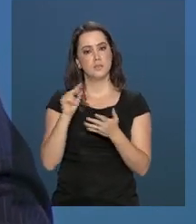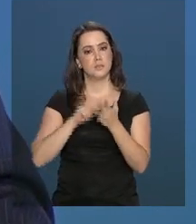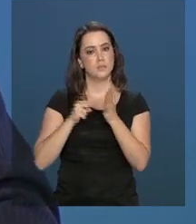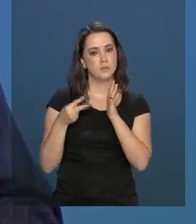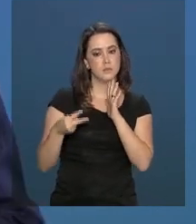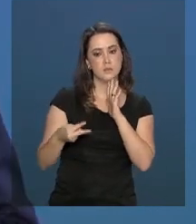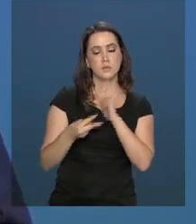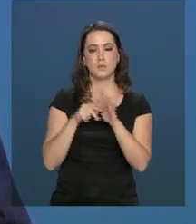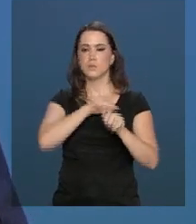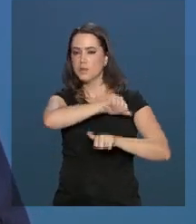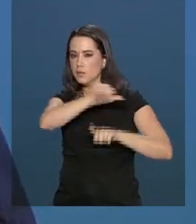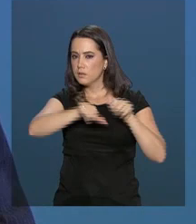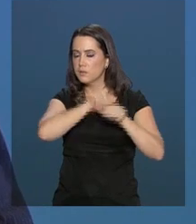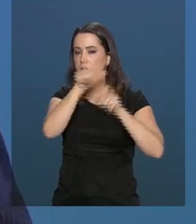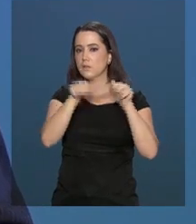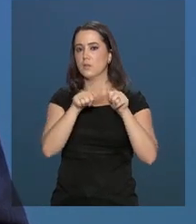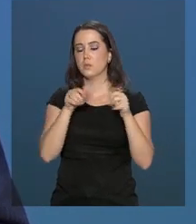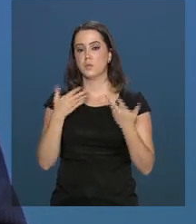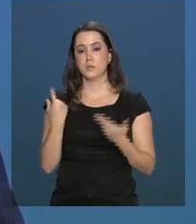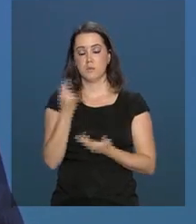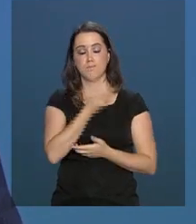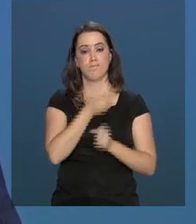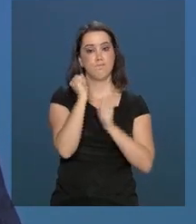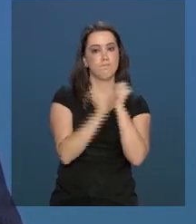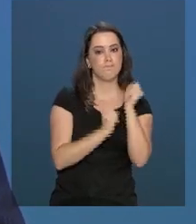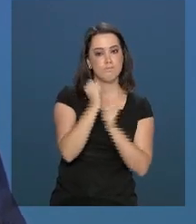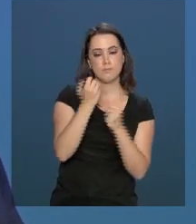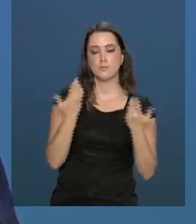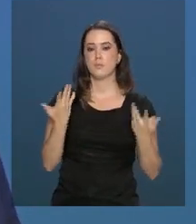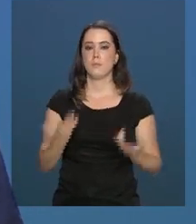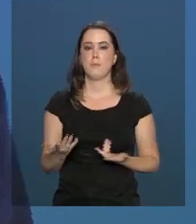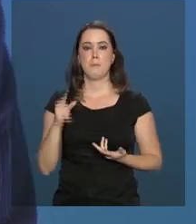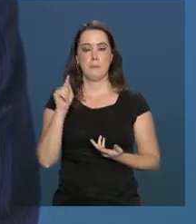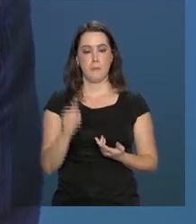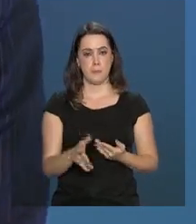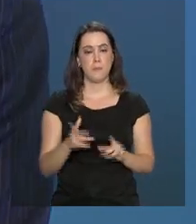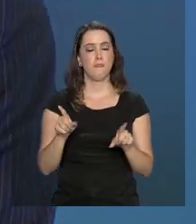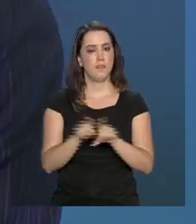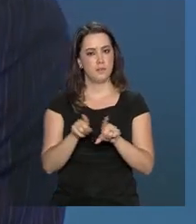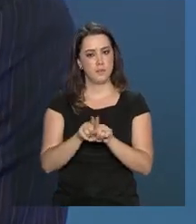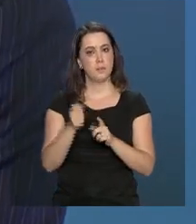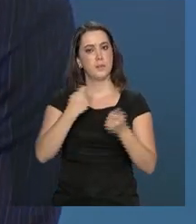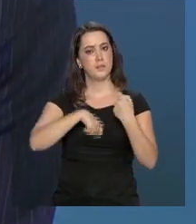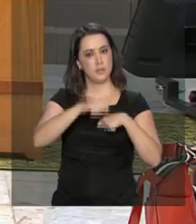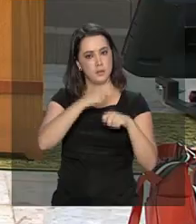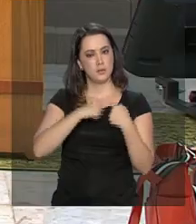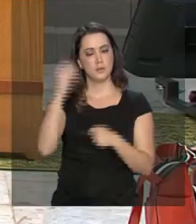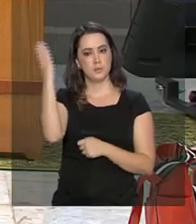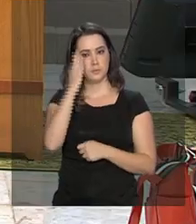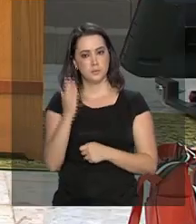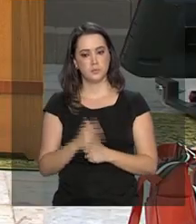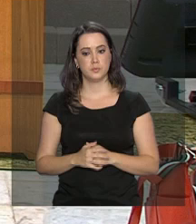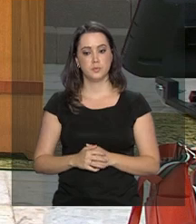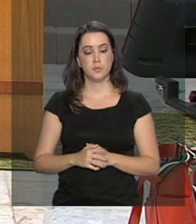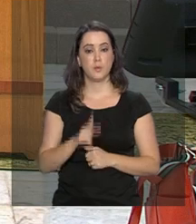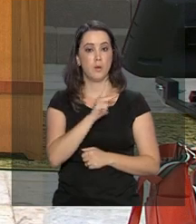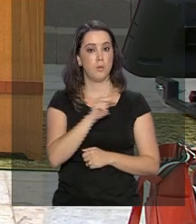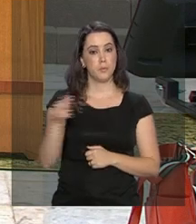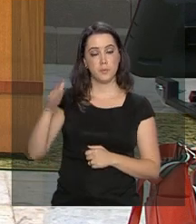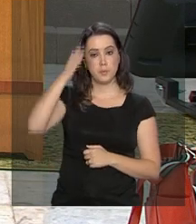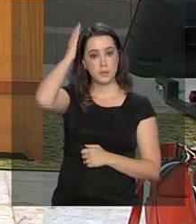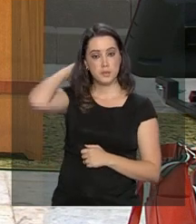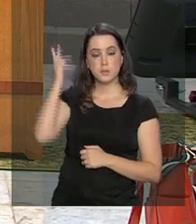uma mudança de patamar na nossa indústria e patamar também na economia no brasil para o presidente michel